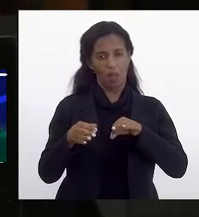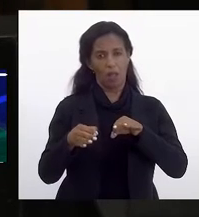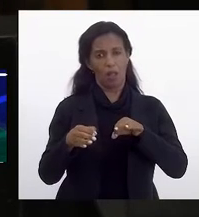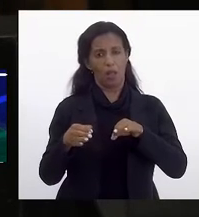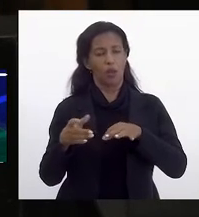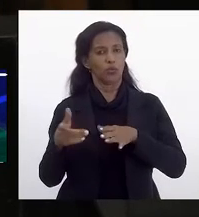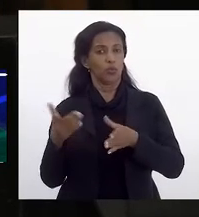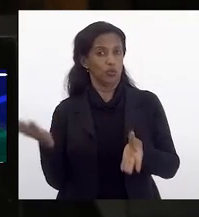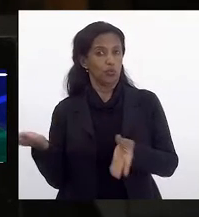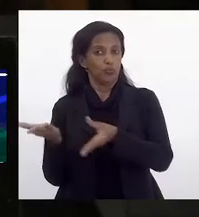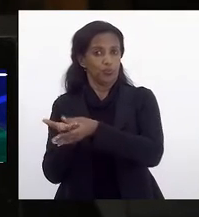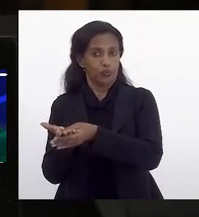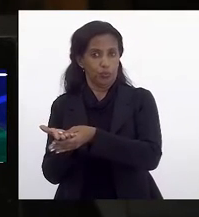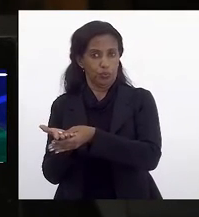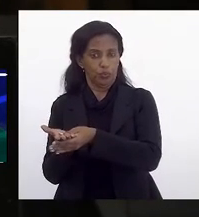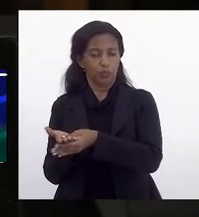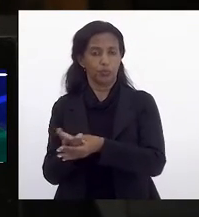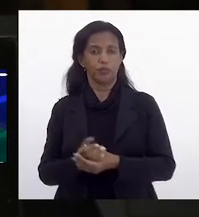liminar,